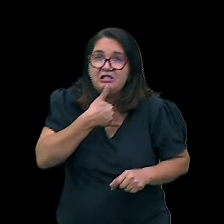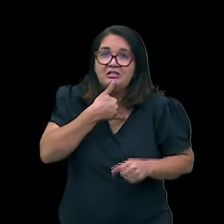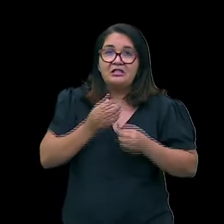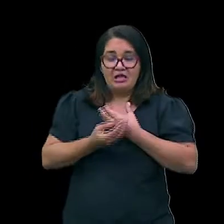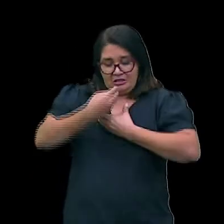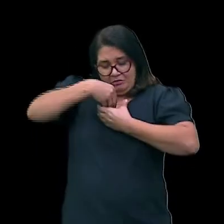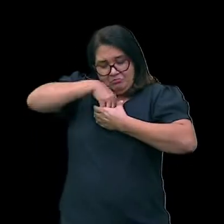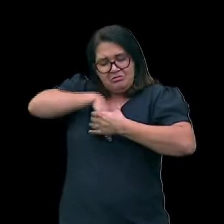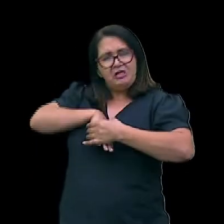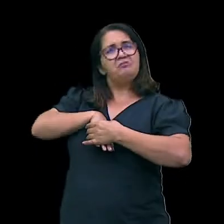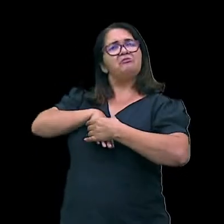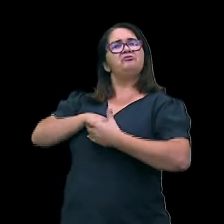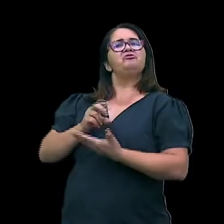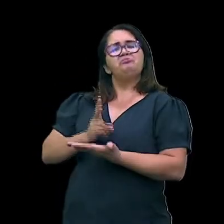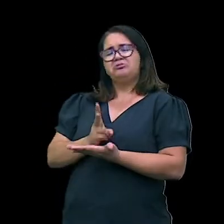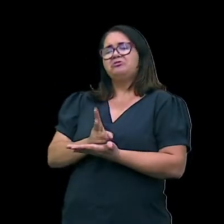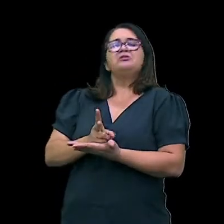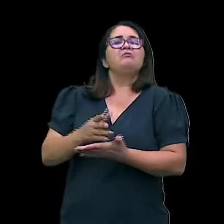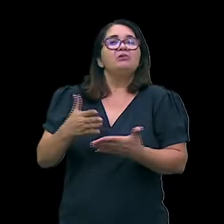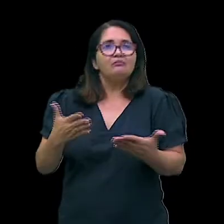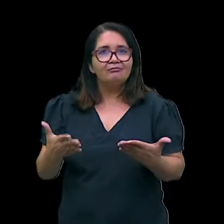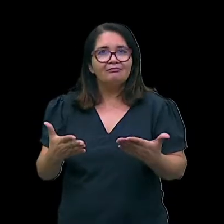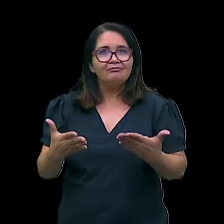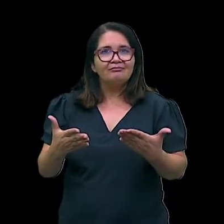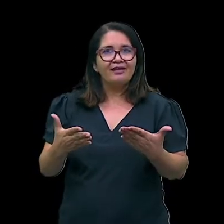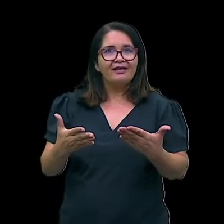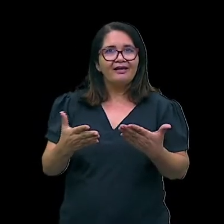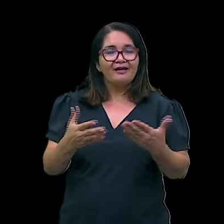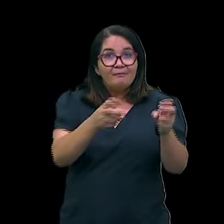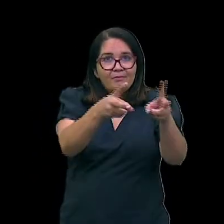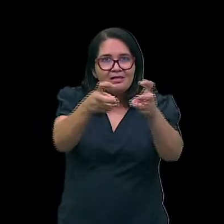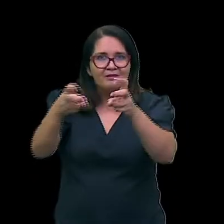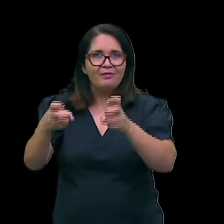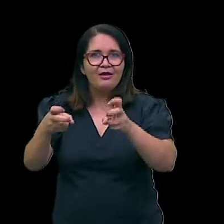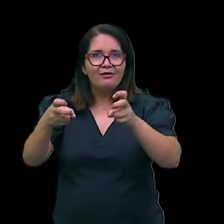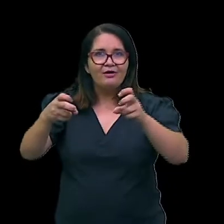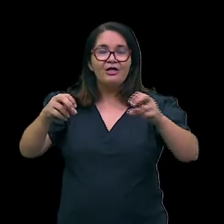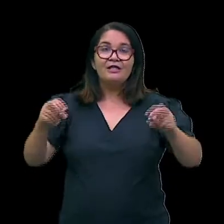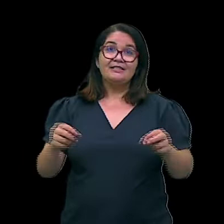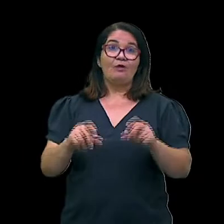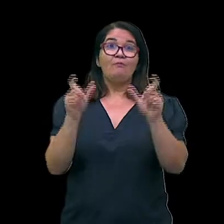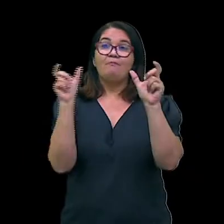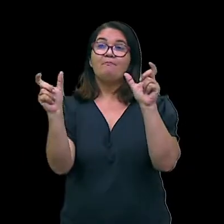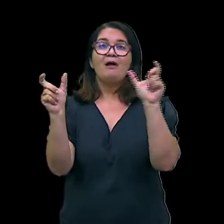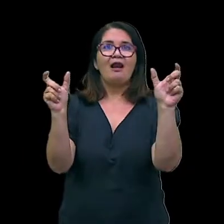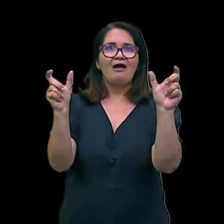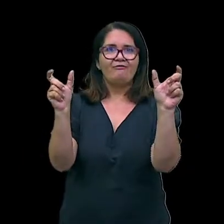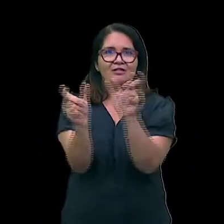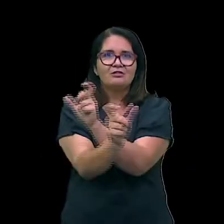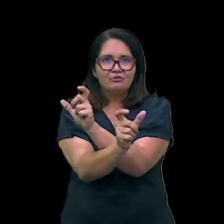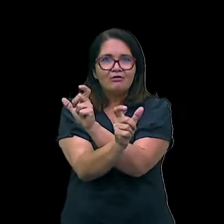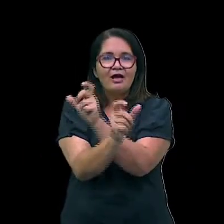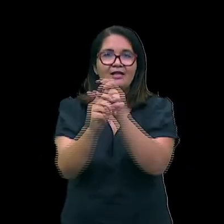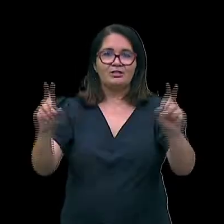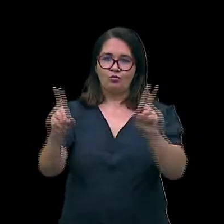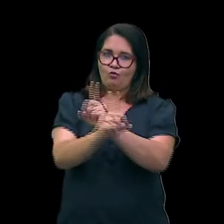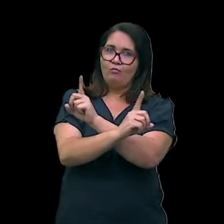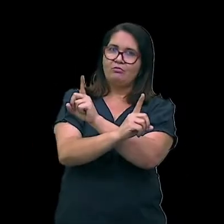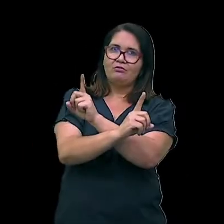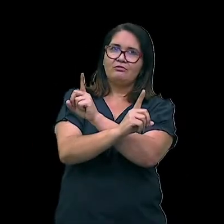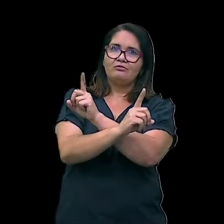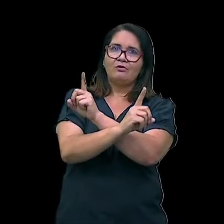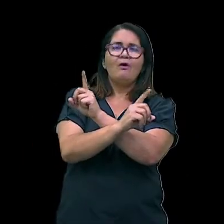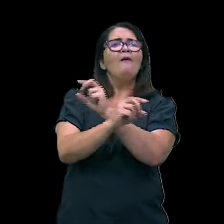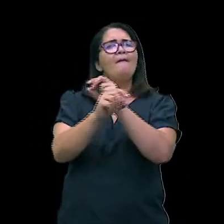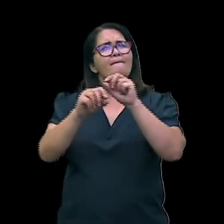são substantivos opostos. Apesar disso, não há uma contradição na frase, pois é